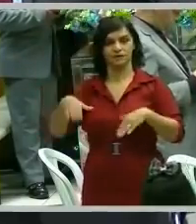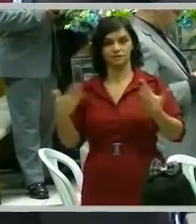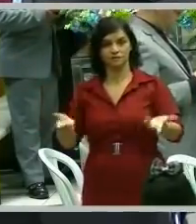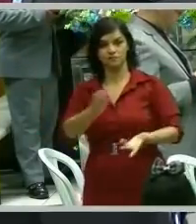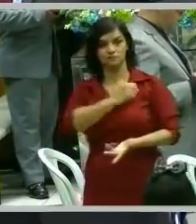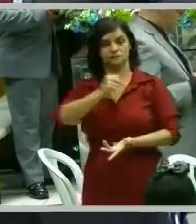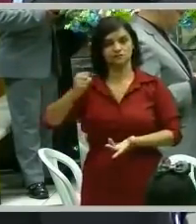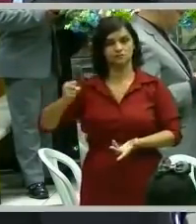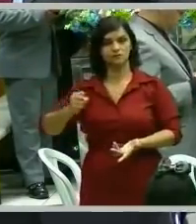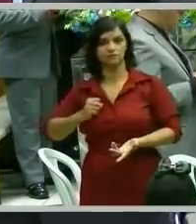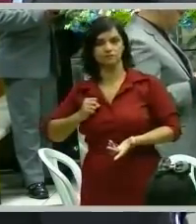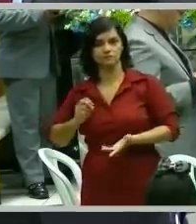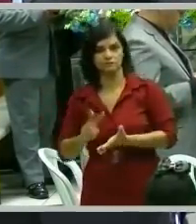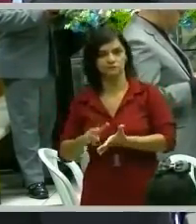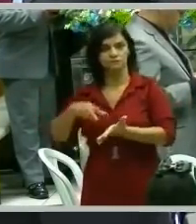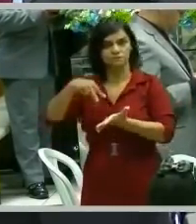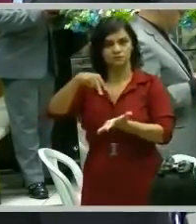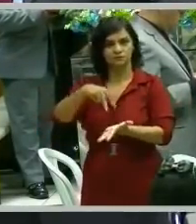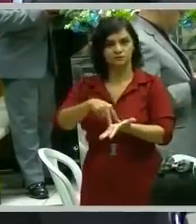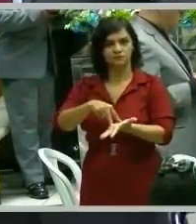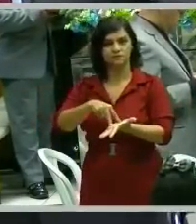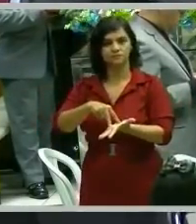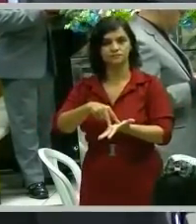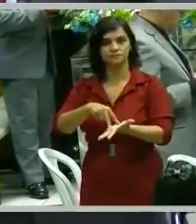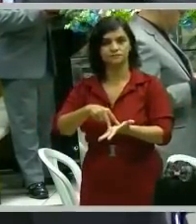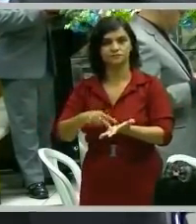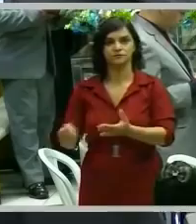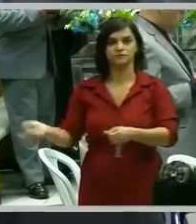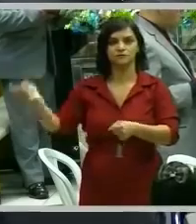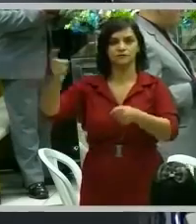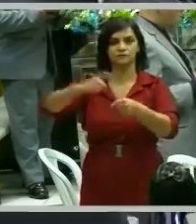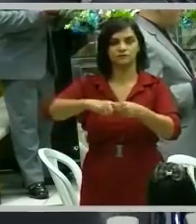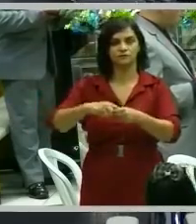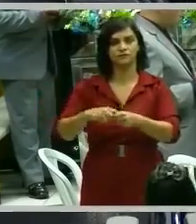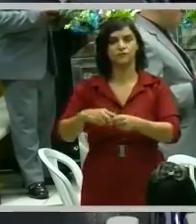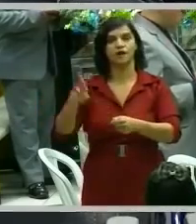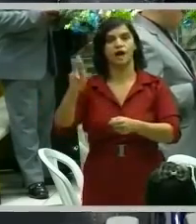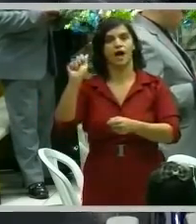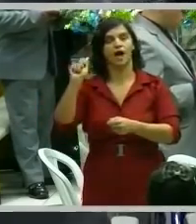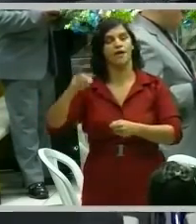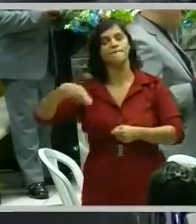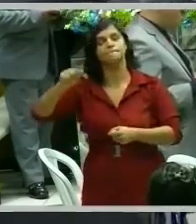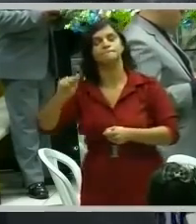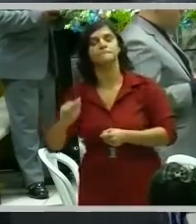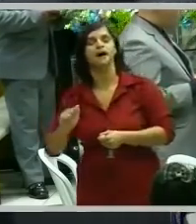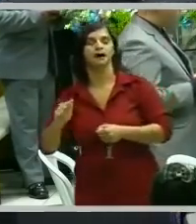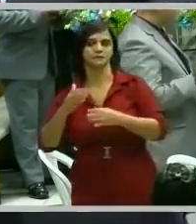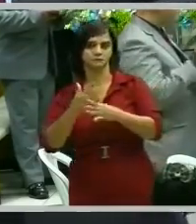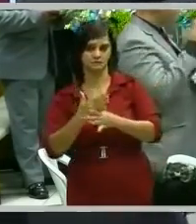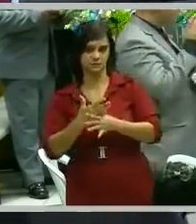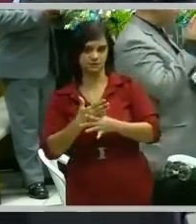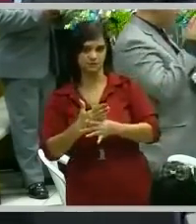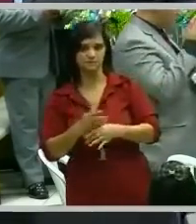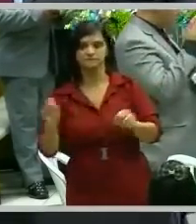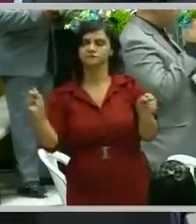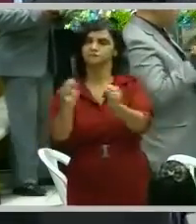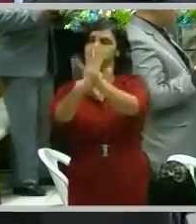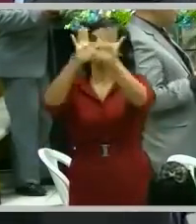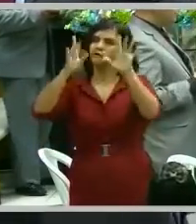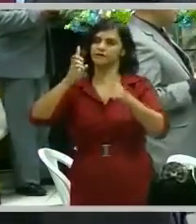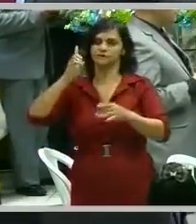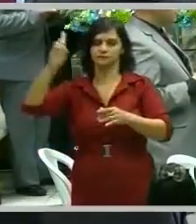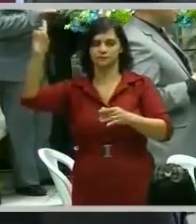Então Samuel se levantou e voltou a Ramar. Quem pode dizer glória a Deus por esta